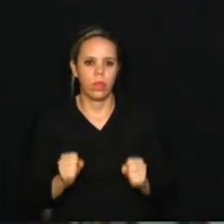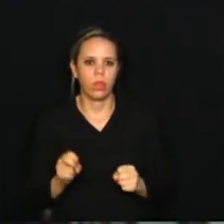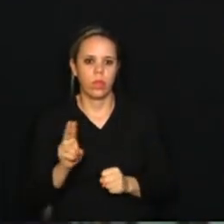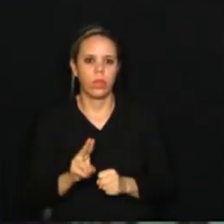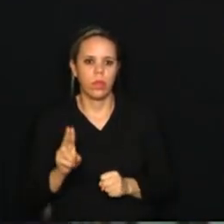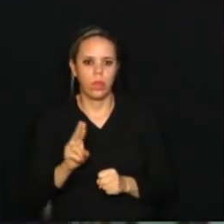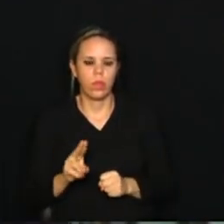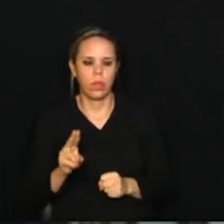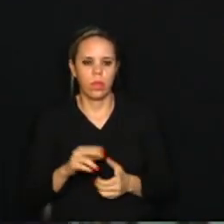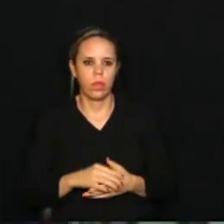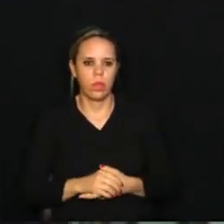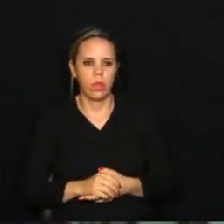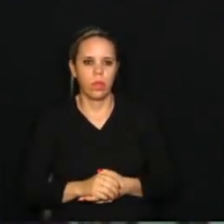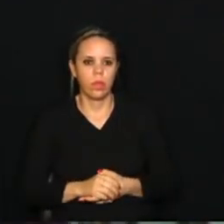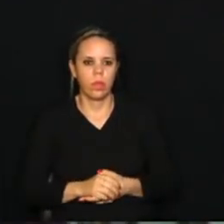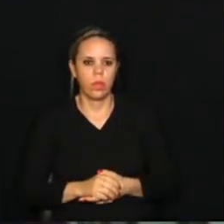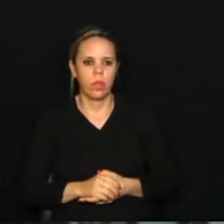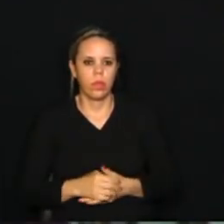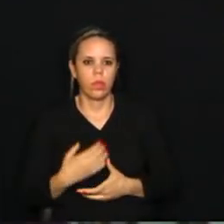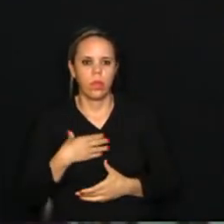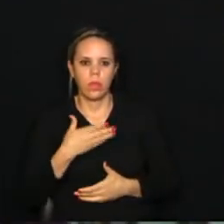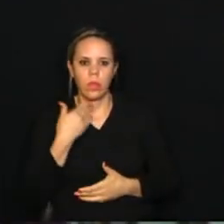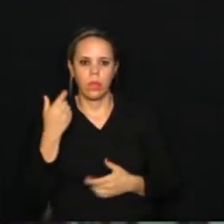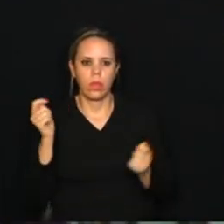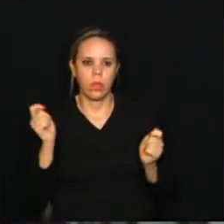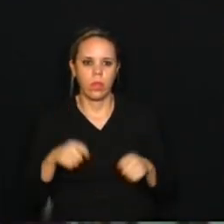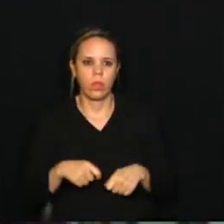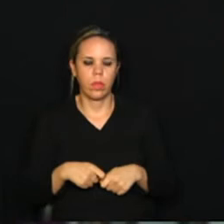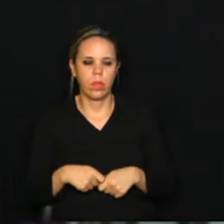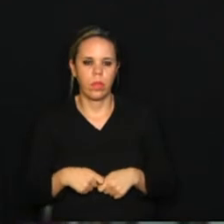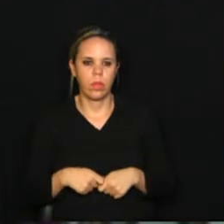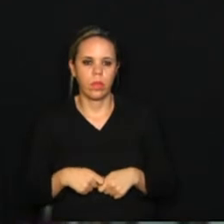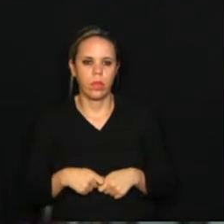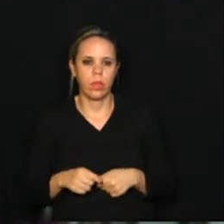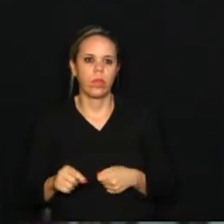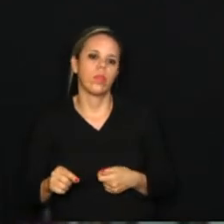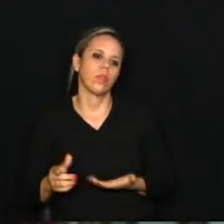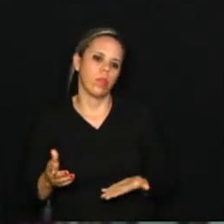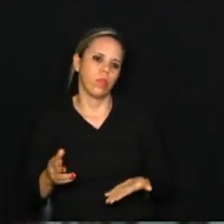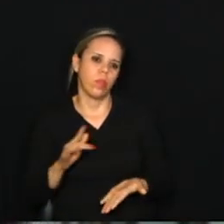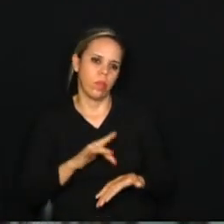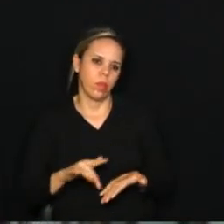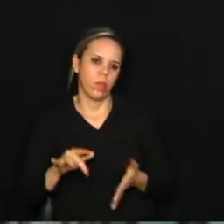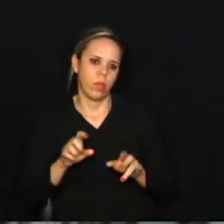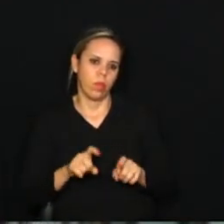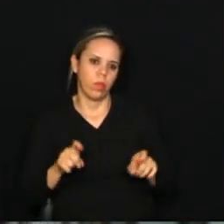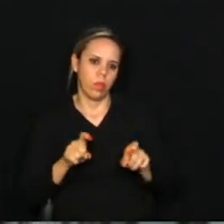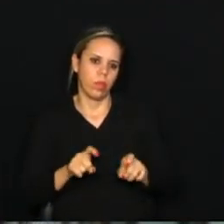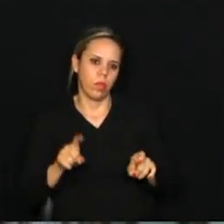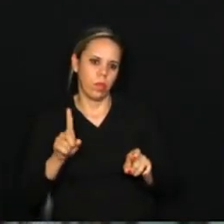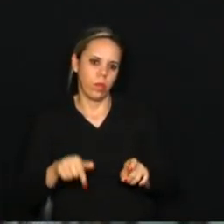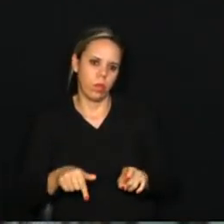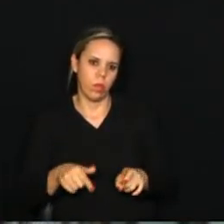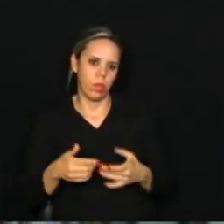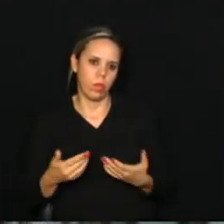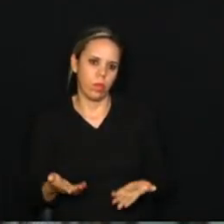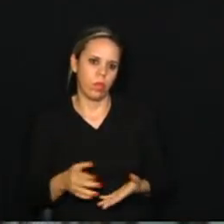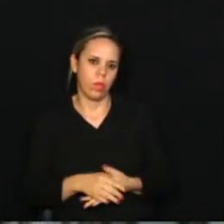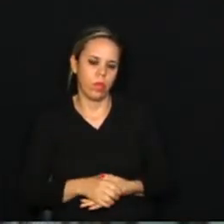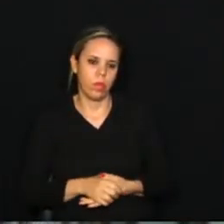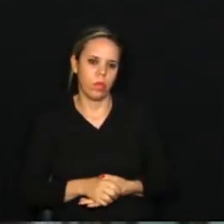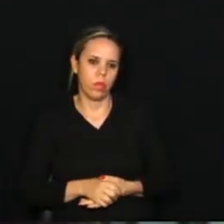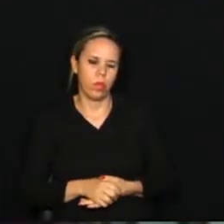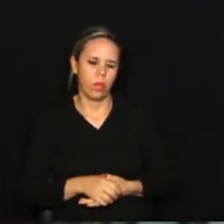usar da maneira melhor possível esse recurso. A informática é uma ferramenta.